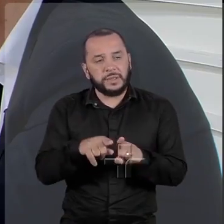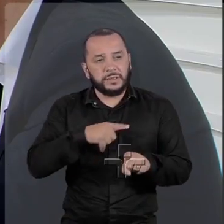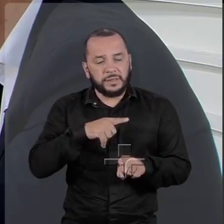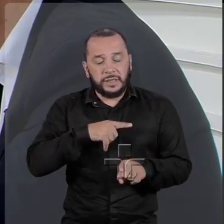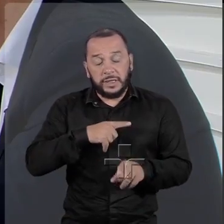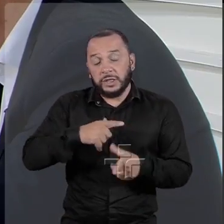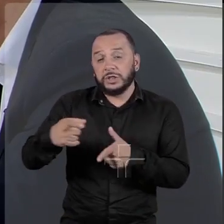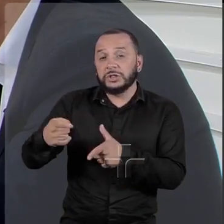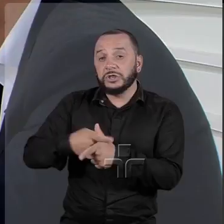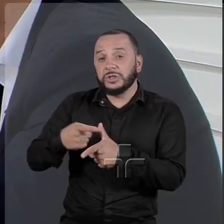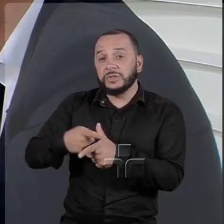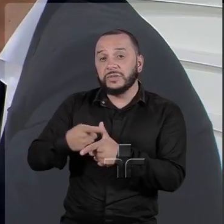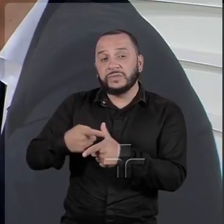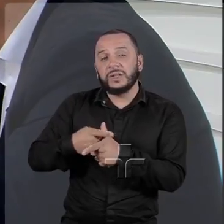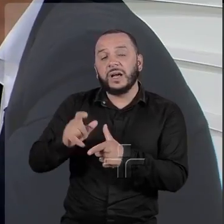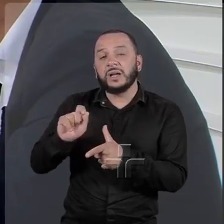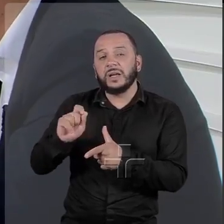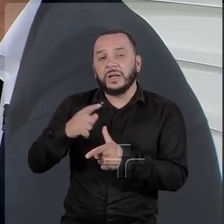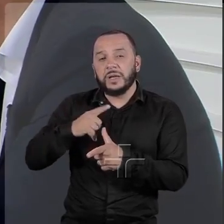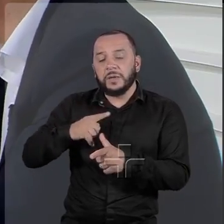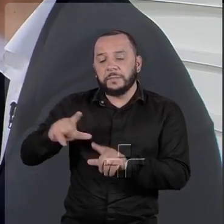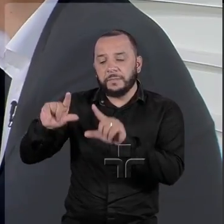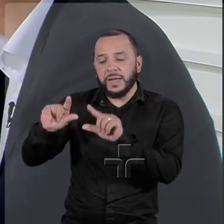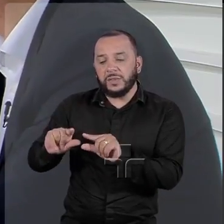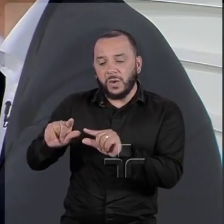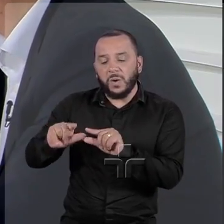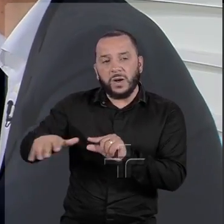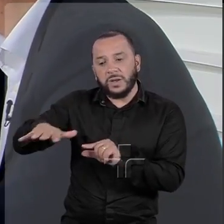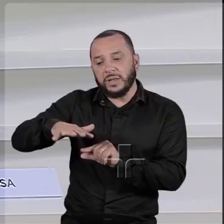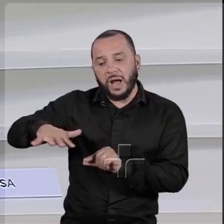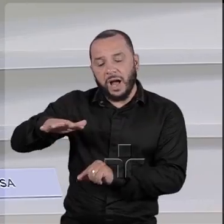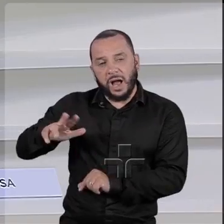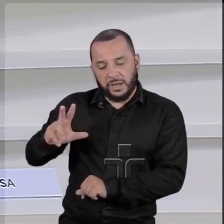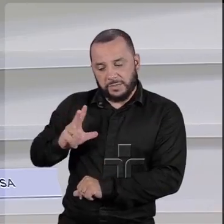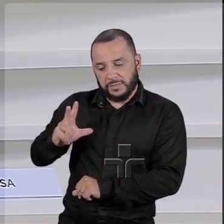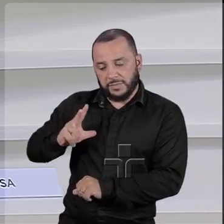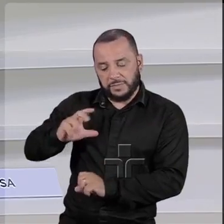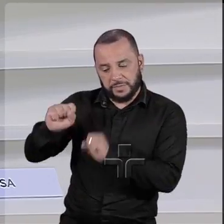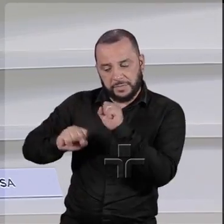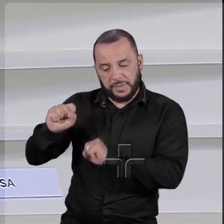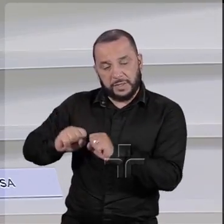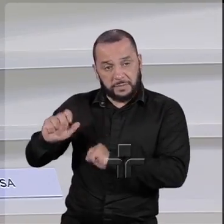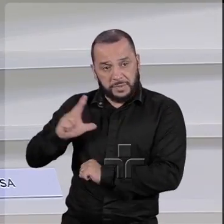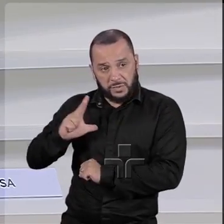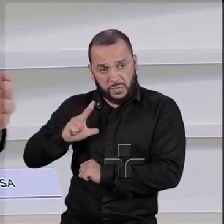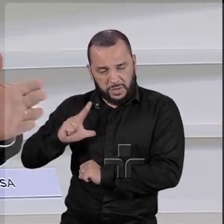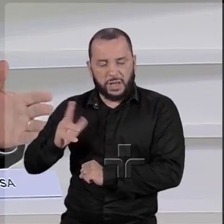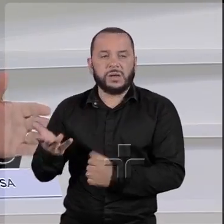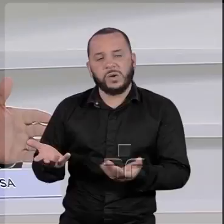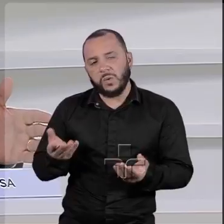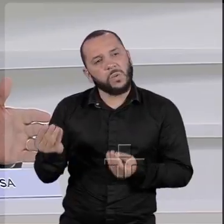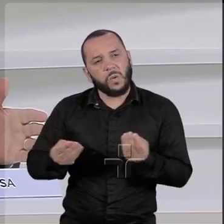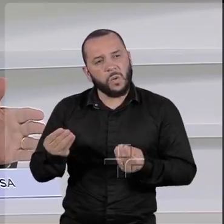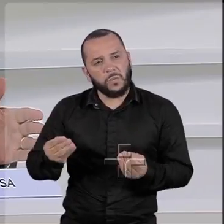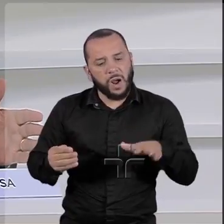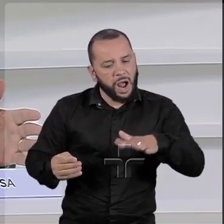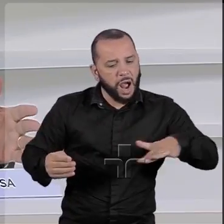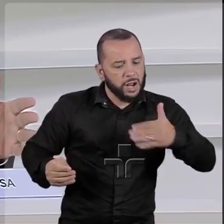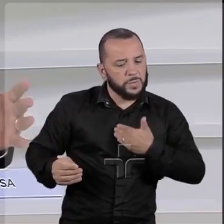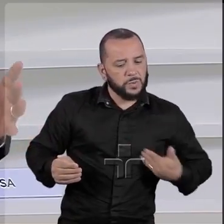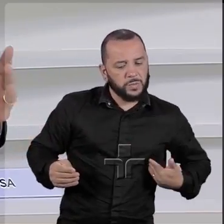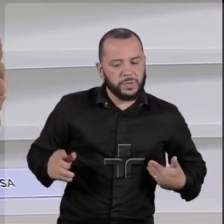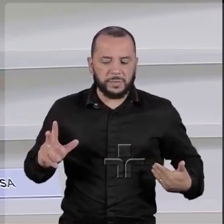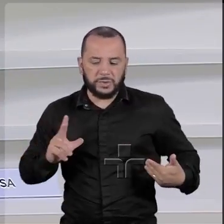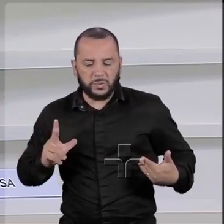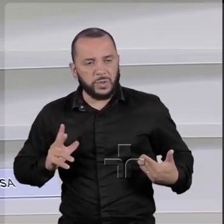do déficit menor da previdência da iniciativa privada. No seu